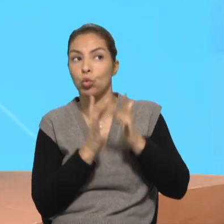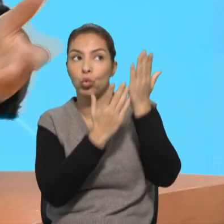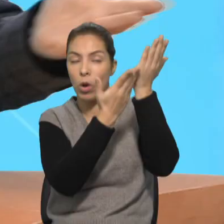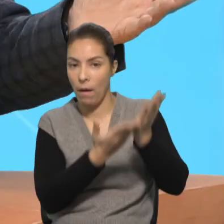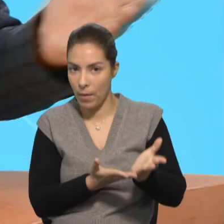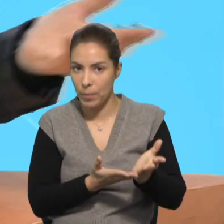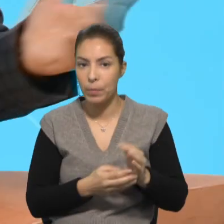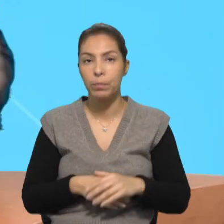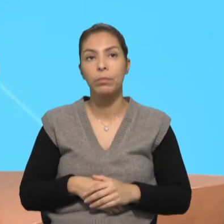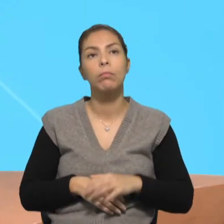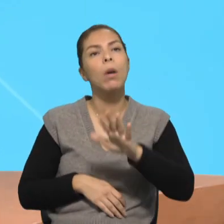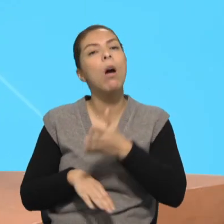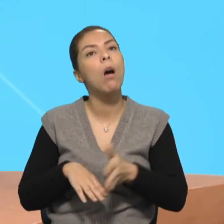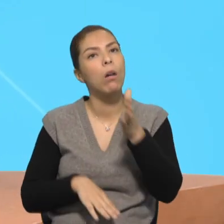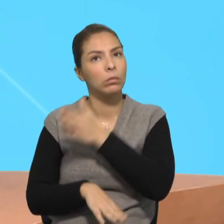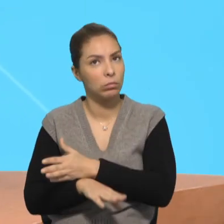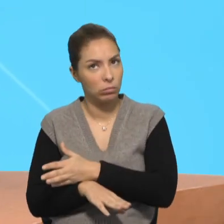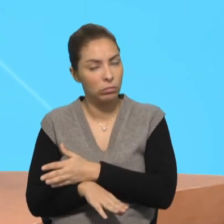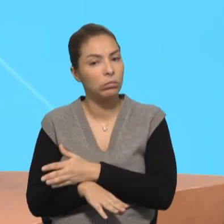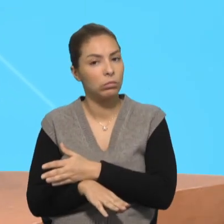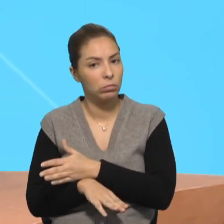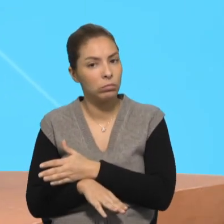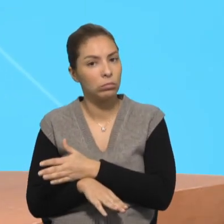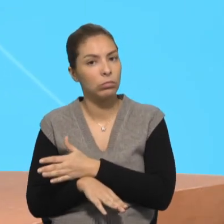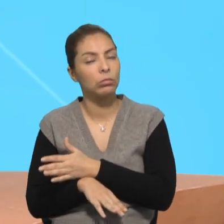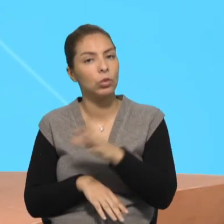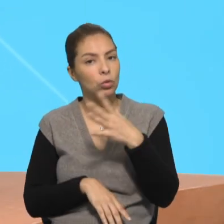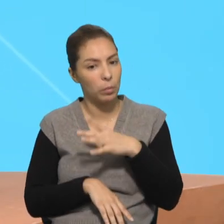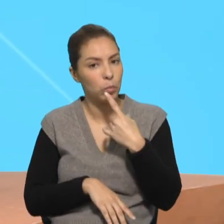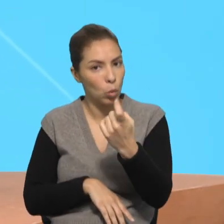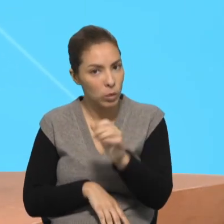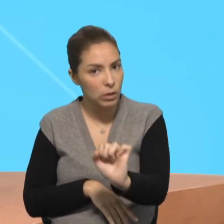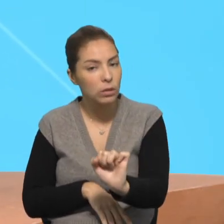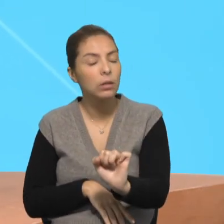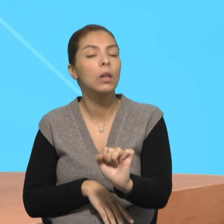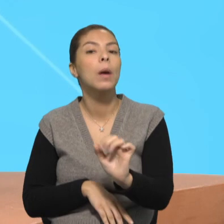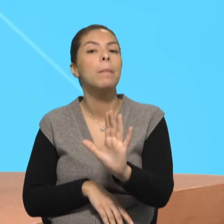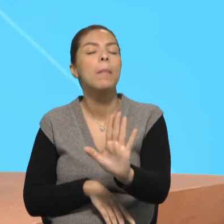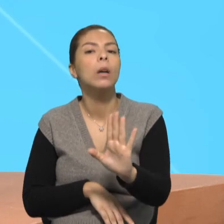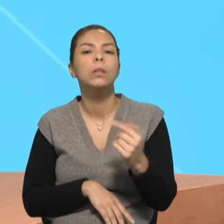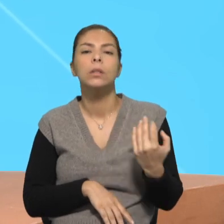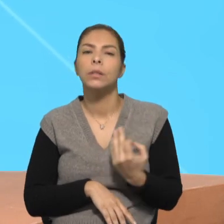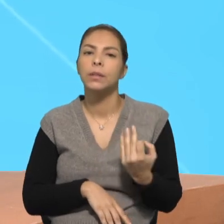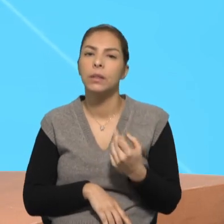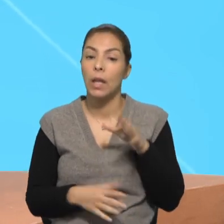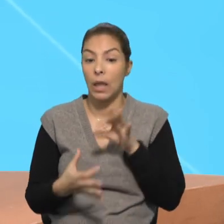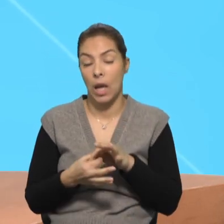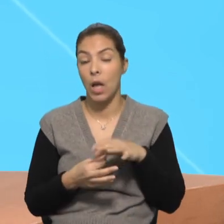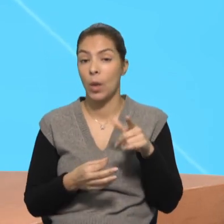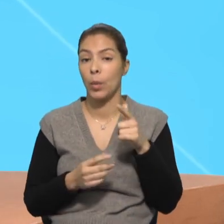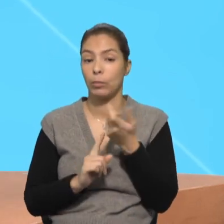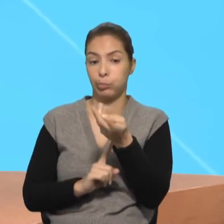antes de perguntares, o texto dos Atos dos Apóstolos Sim. também vai um bocado exatamente nisto, pegando